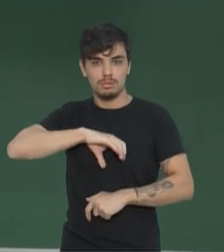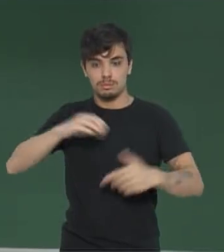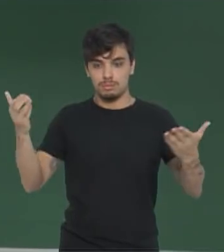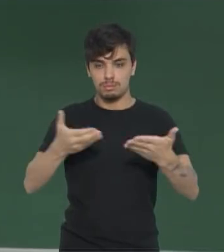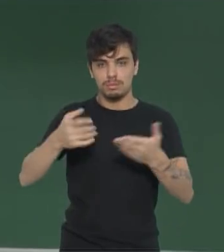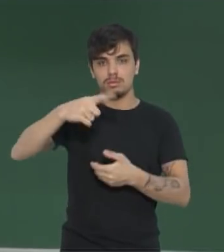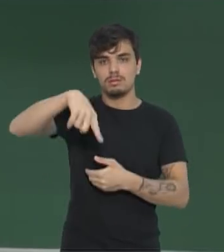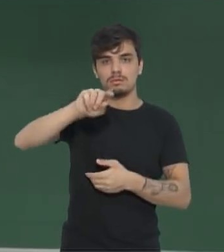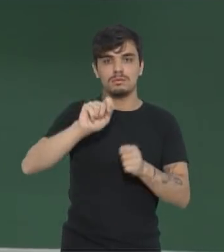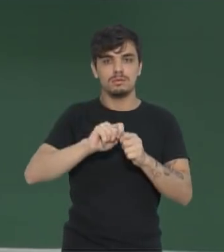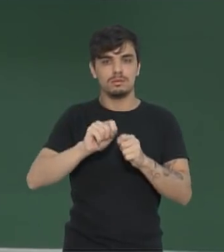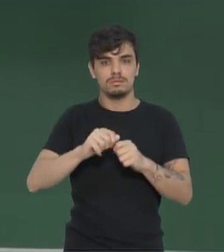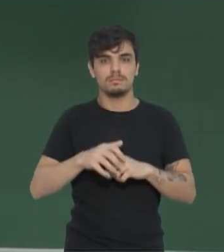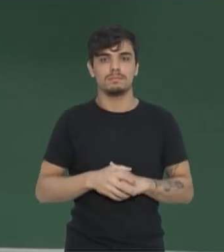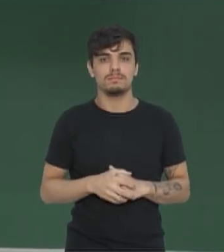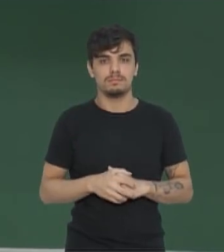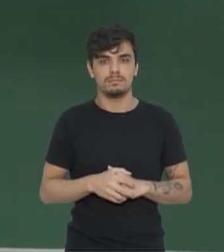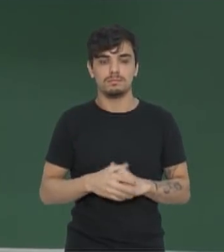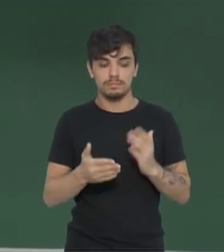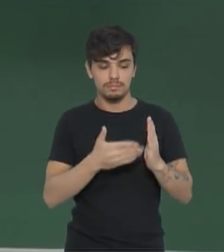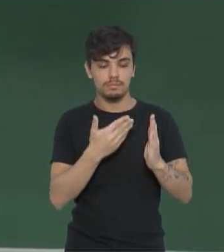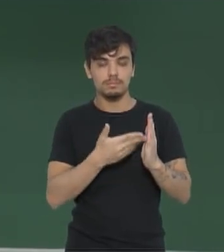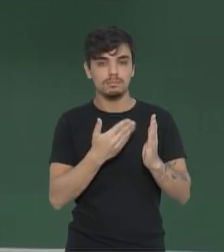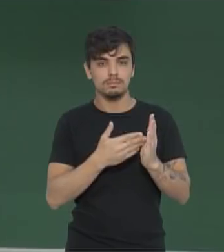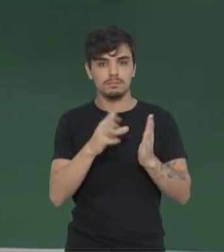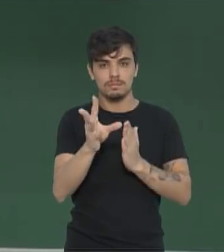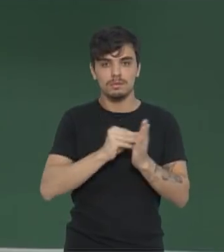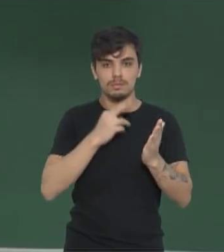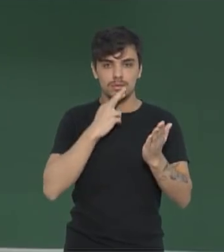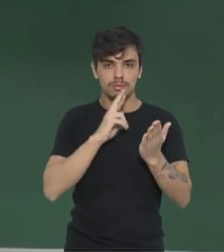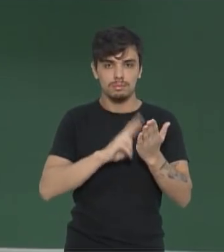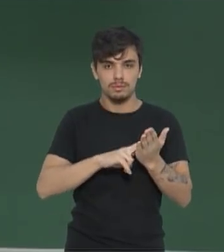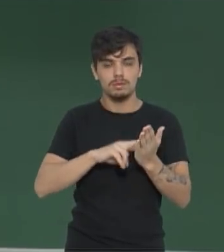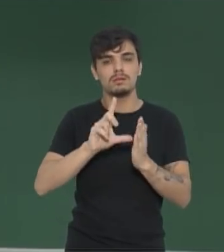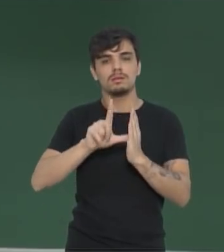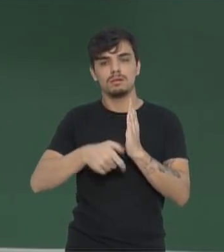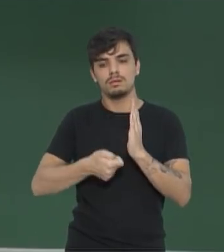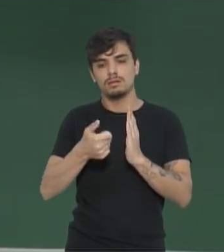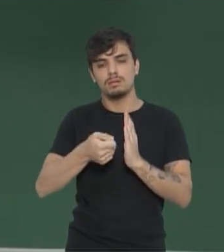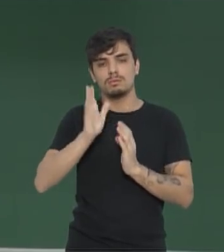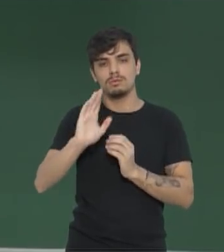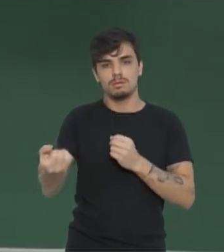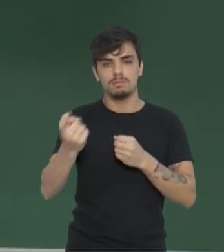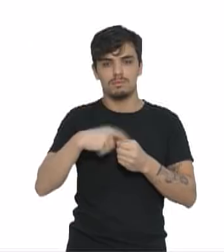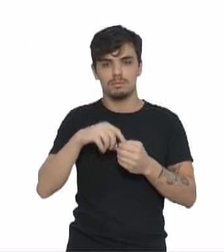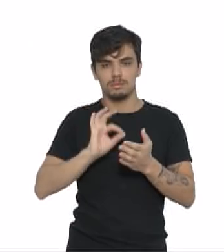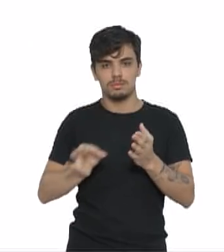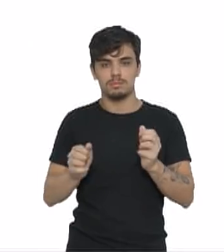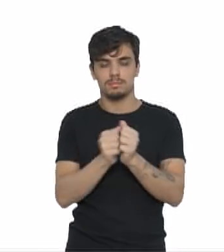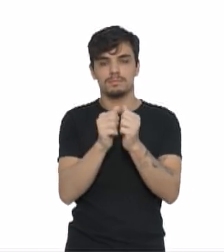É com vocês. Caderno em mãos, copiem e respondam. Daqui a pouquinho nós voltamos, corrigimos juntos.